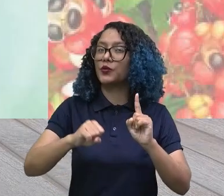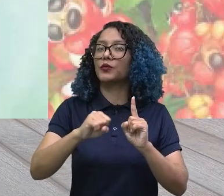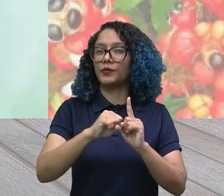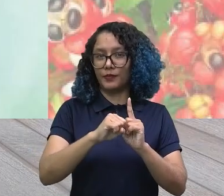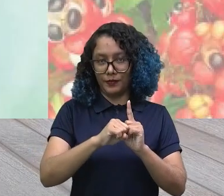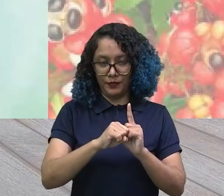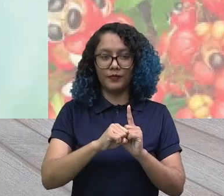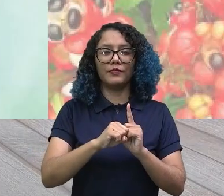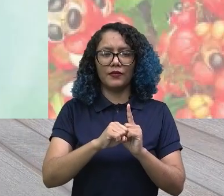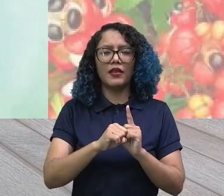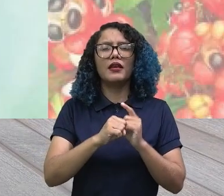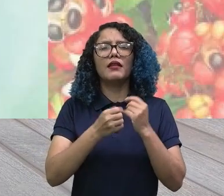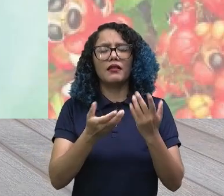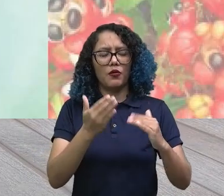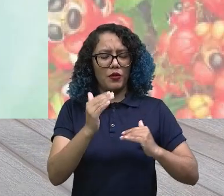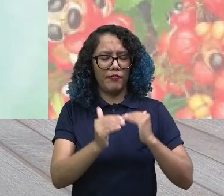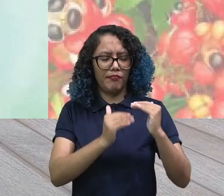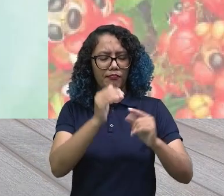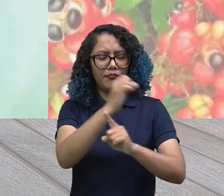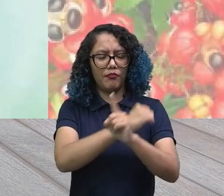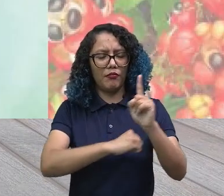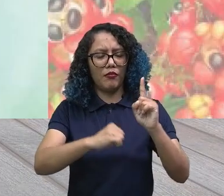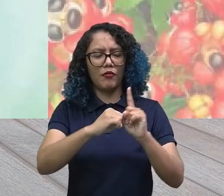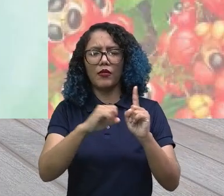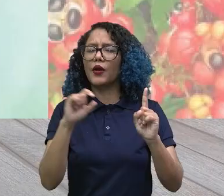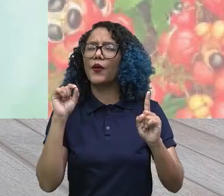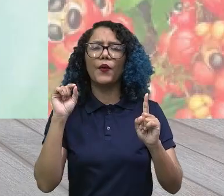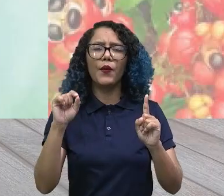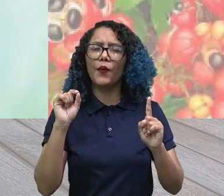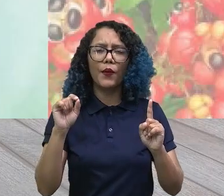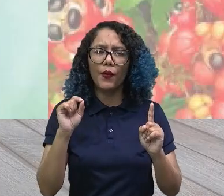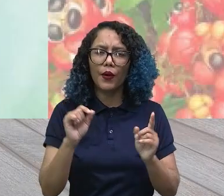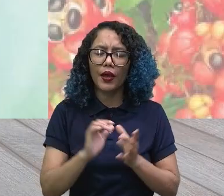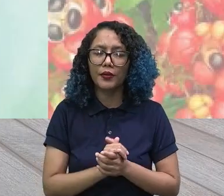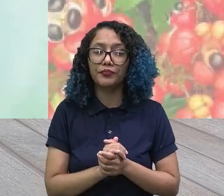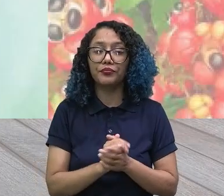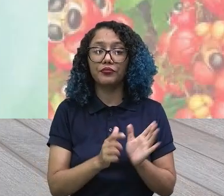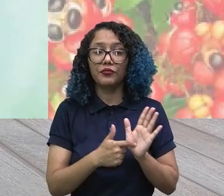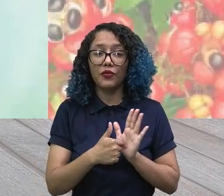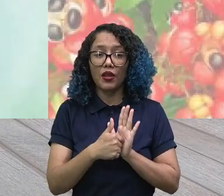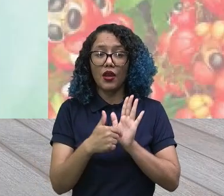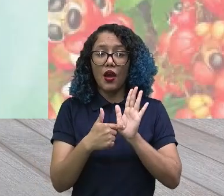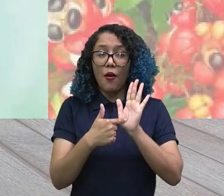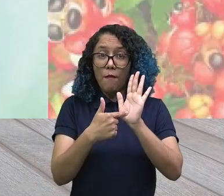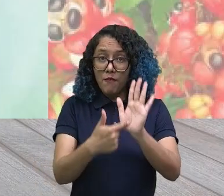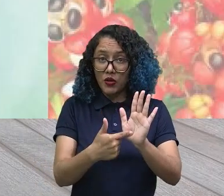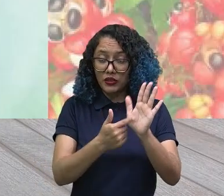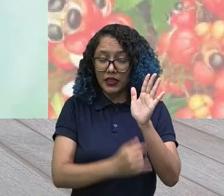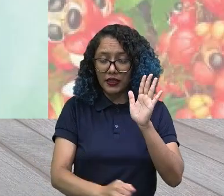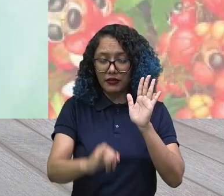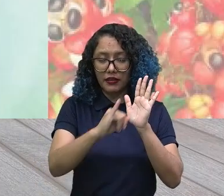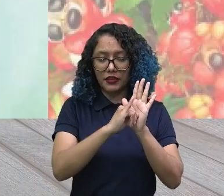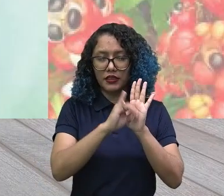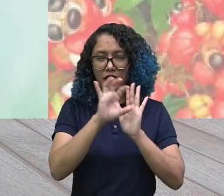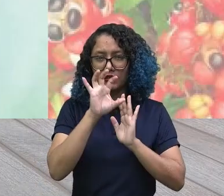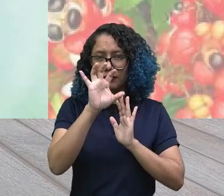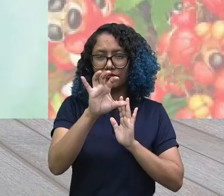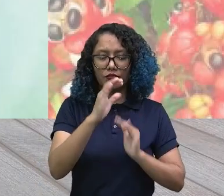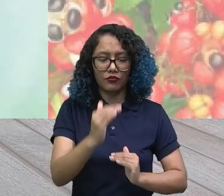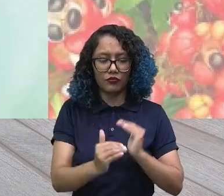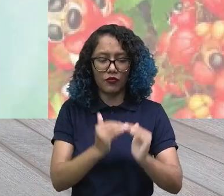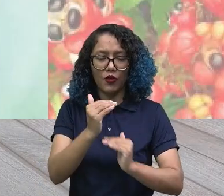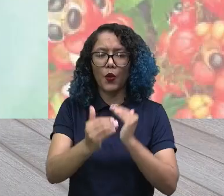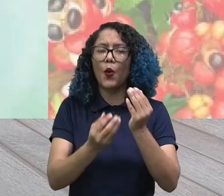essa construção social, gente, vai mostrar para a gente que a identidade regional, ela se constrói